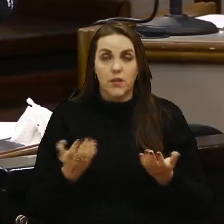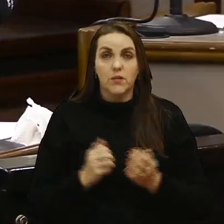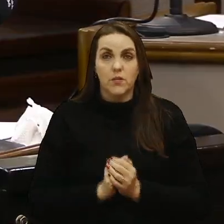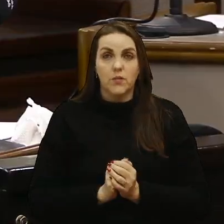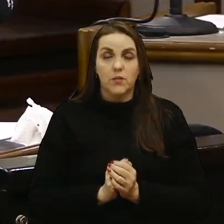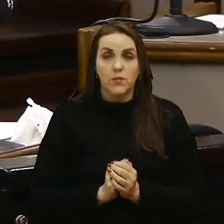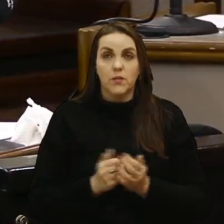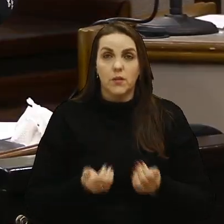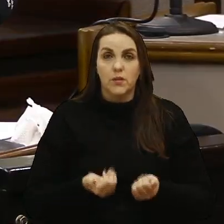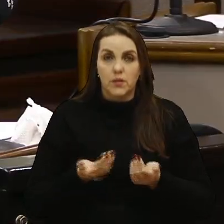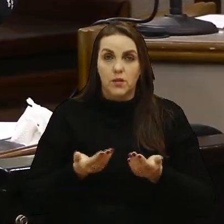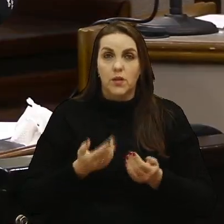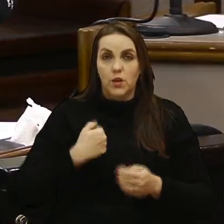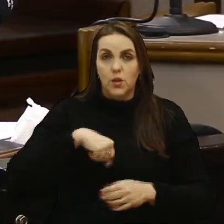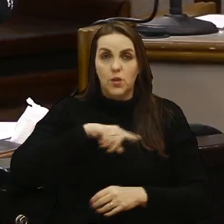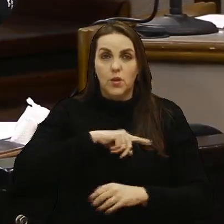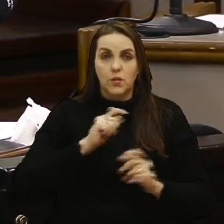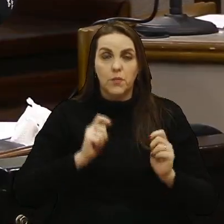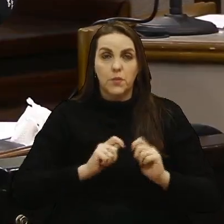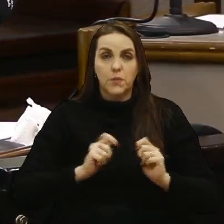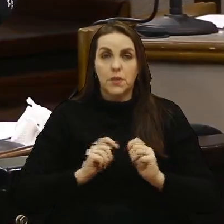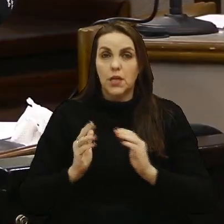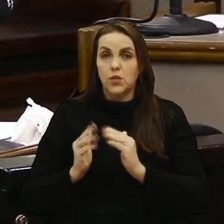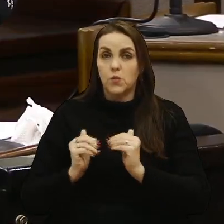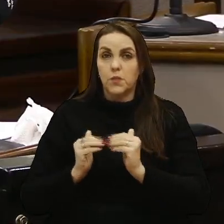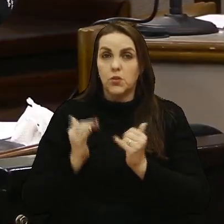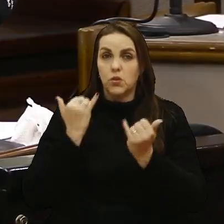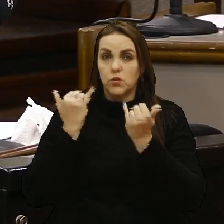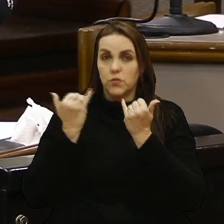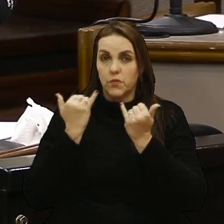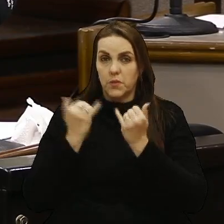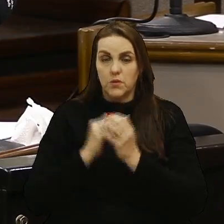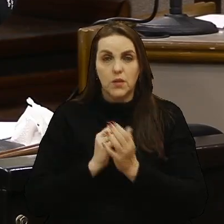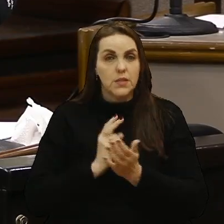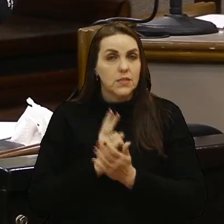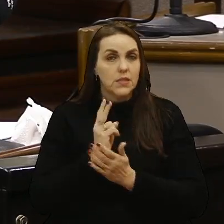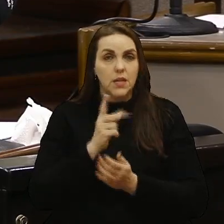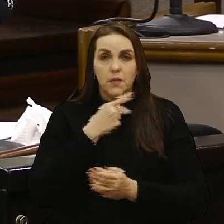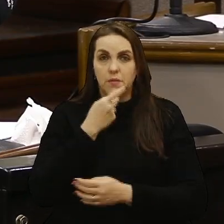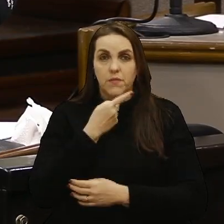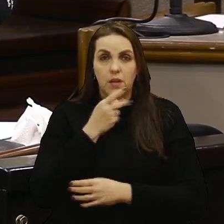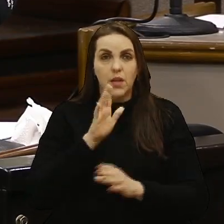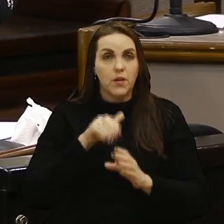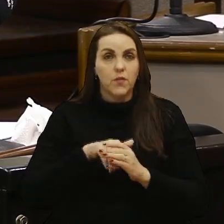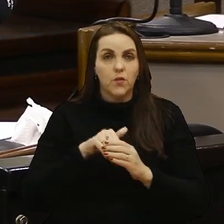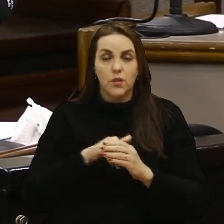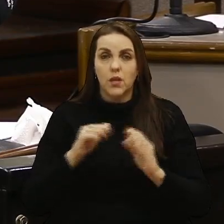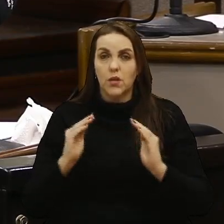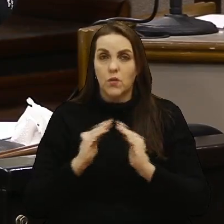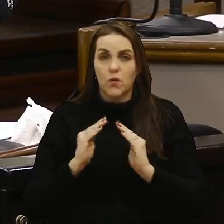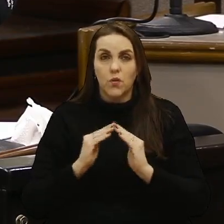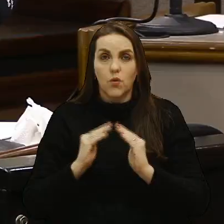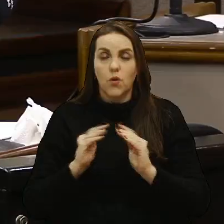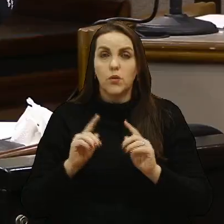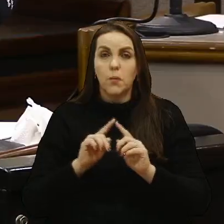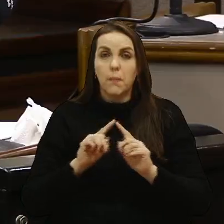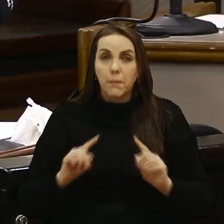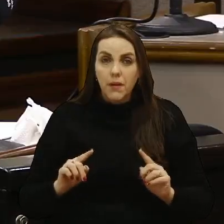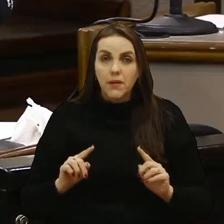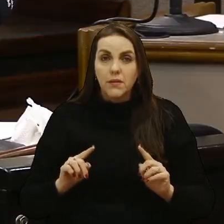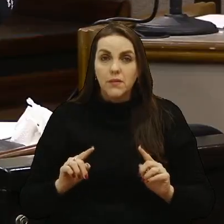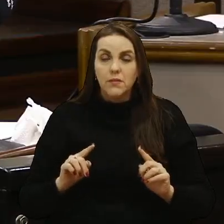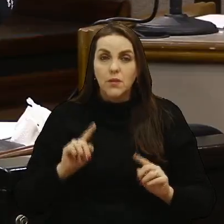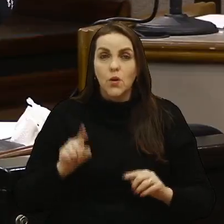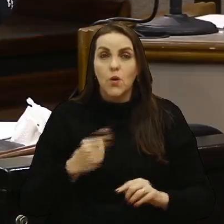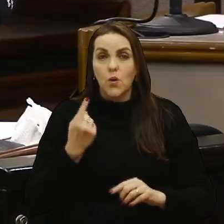desse atributo que nós temos, do pedido de informação. Sempre falei, sempre votei a favor aqui. Mas uma